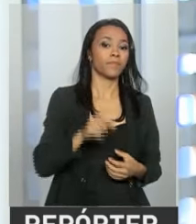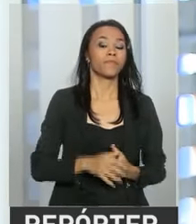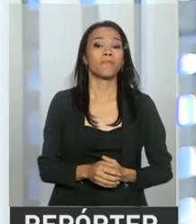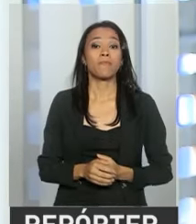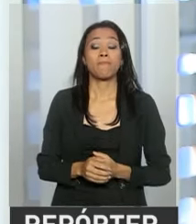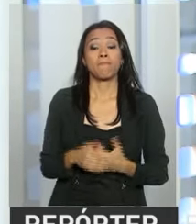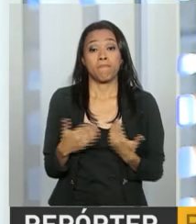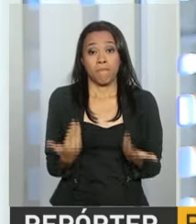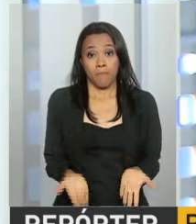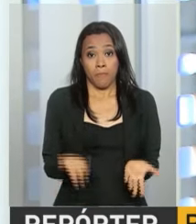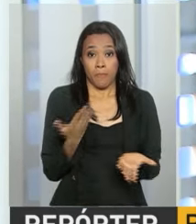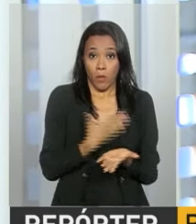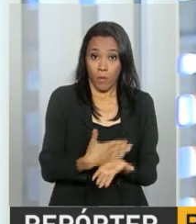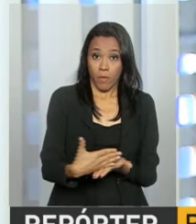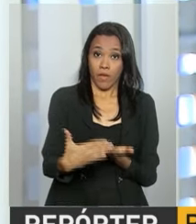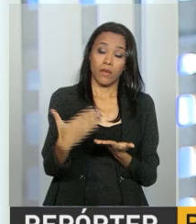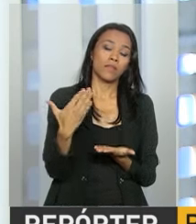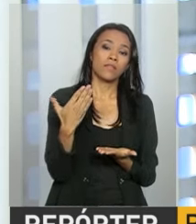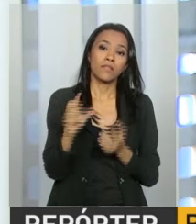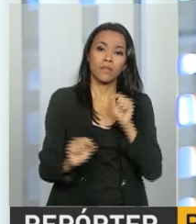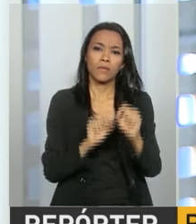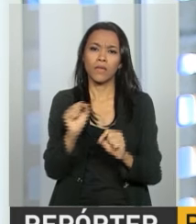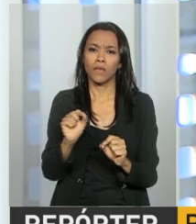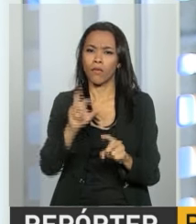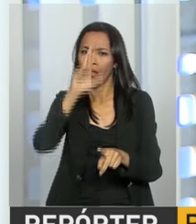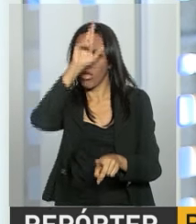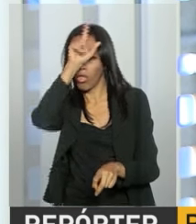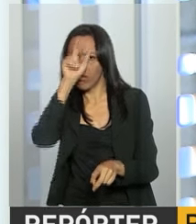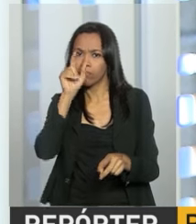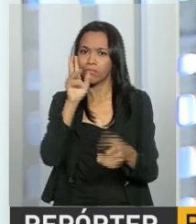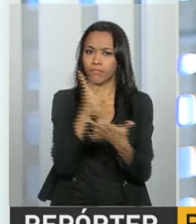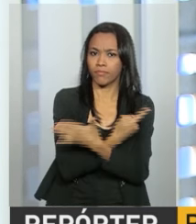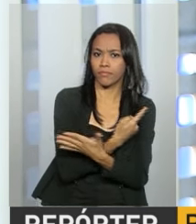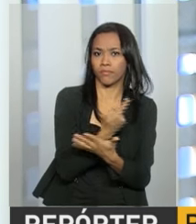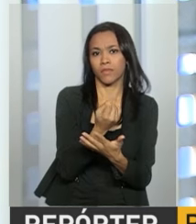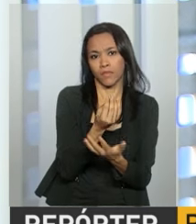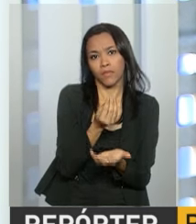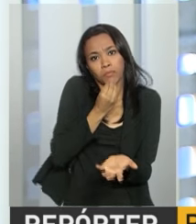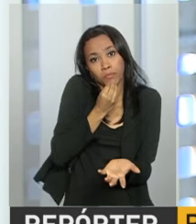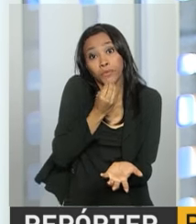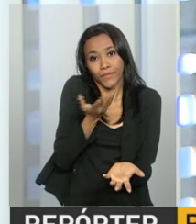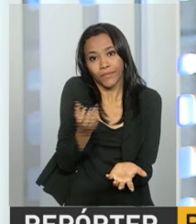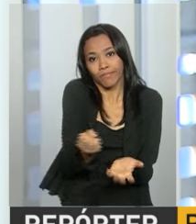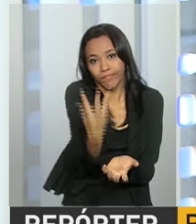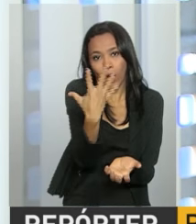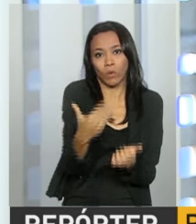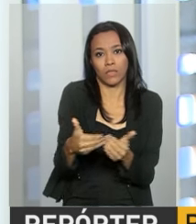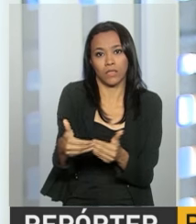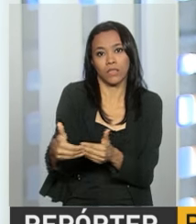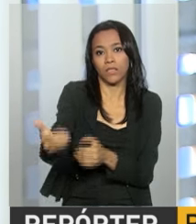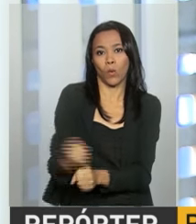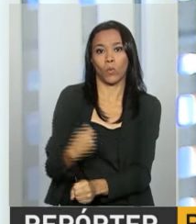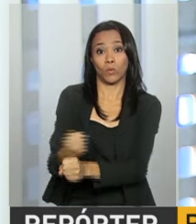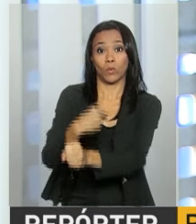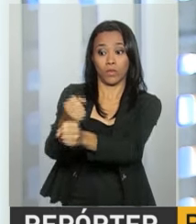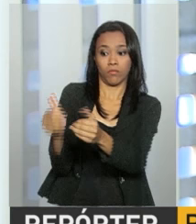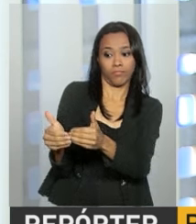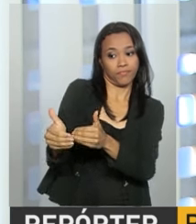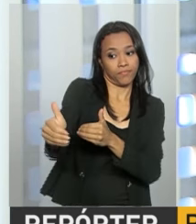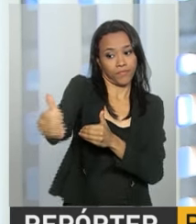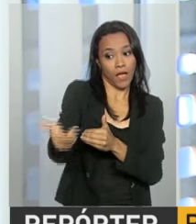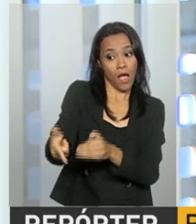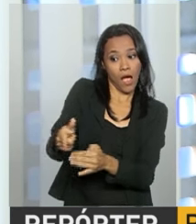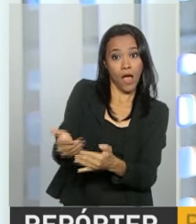começa com a prevenção dos possíveis erros né que que poderiam acontecer eh na obra Então você consegue com